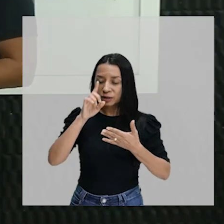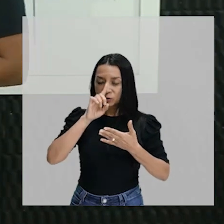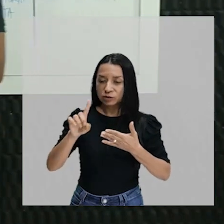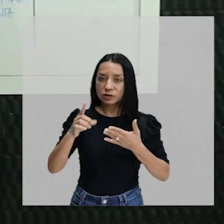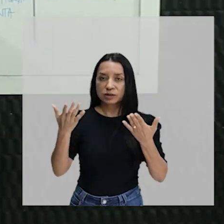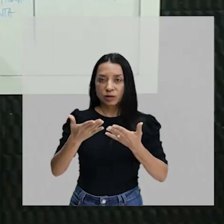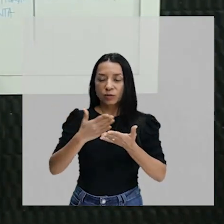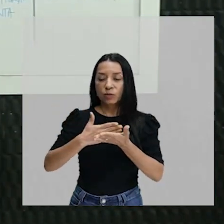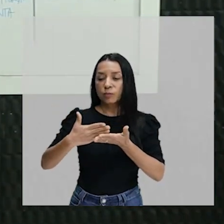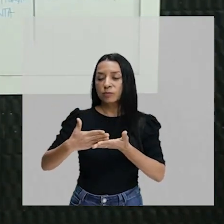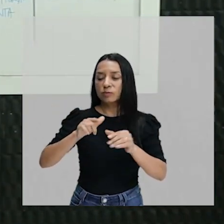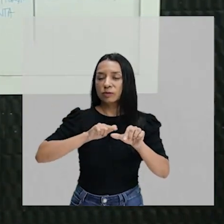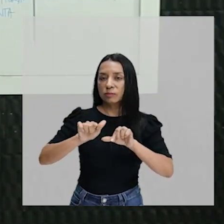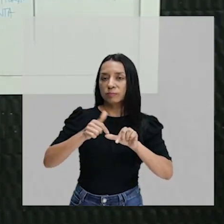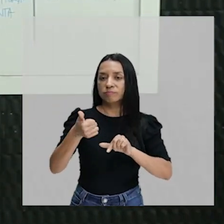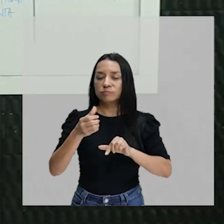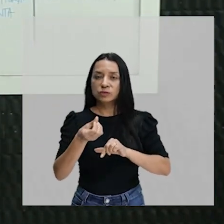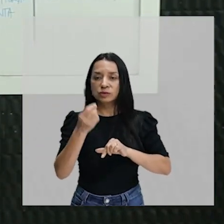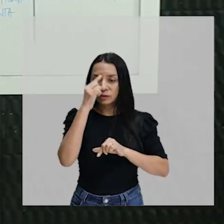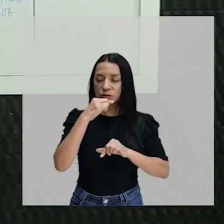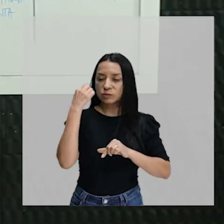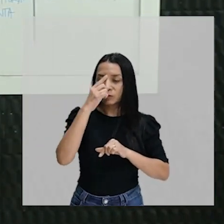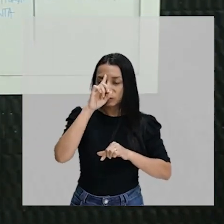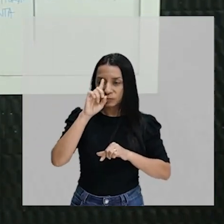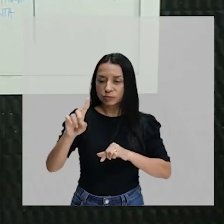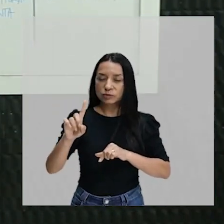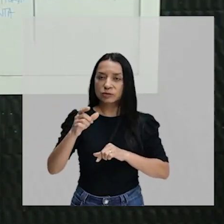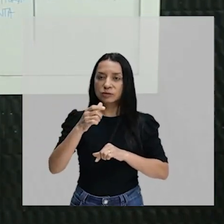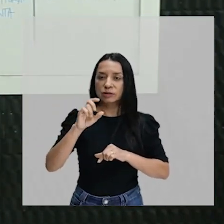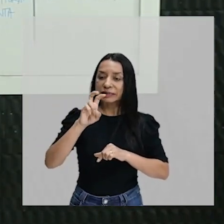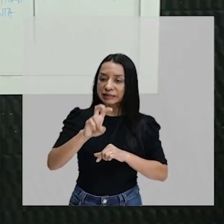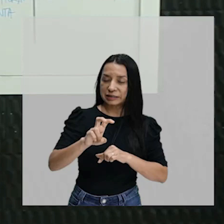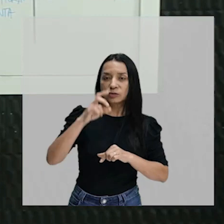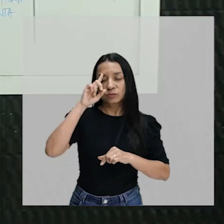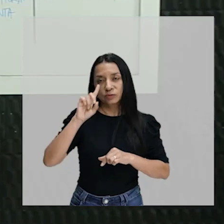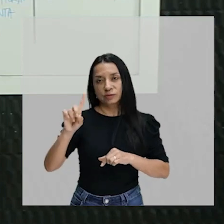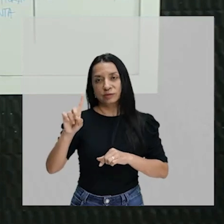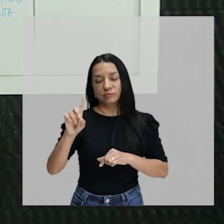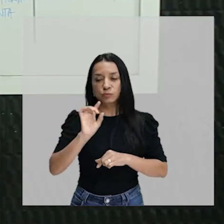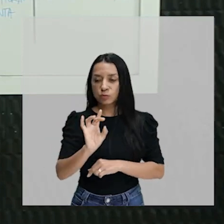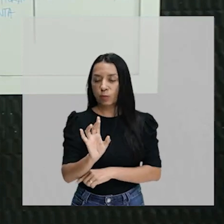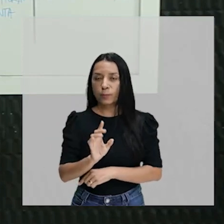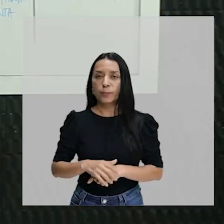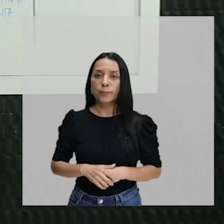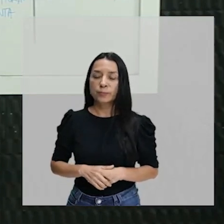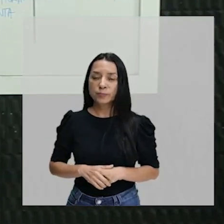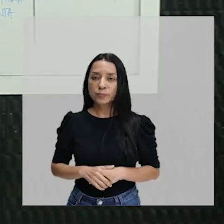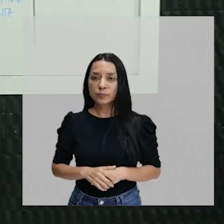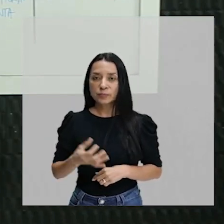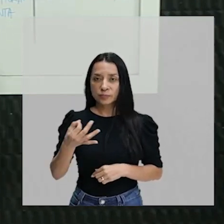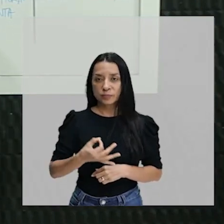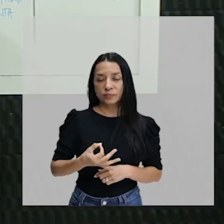16 horas por dia você vai entregar esse trabalho em cinco dias certo